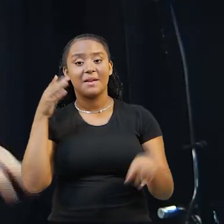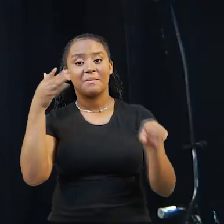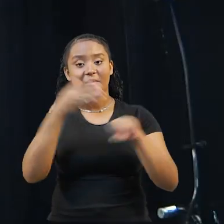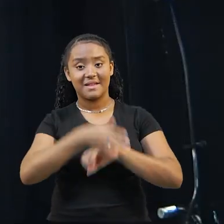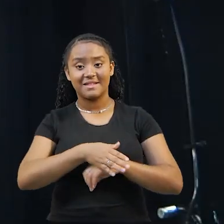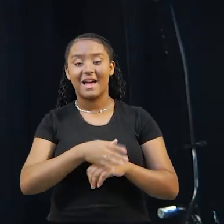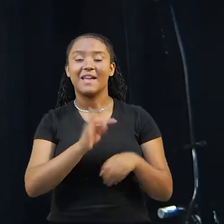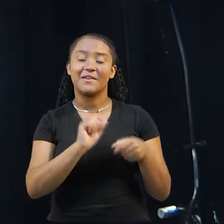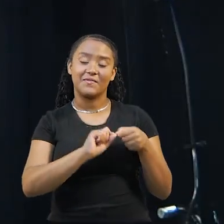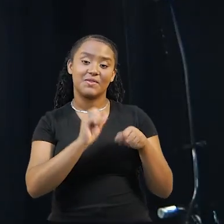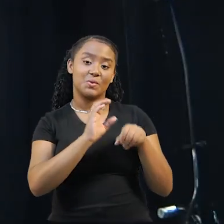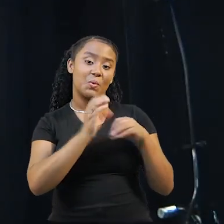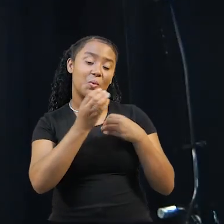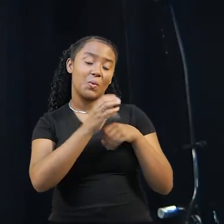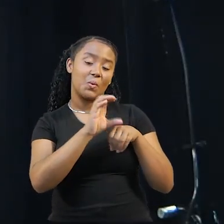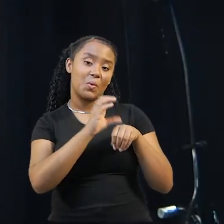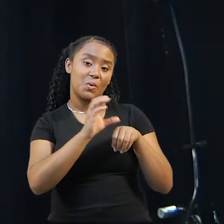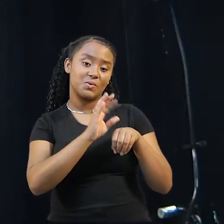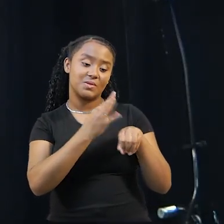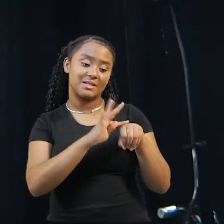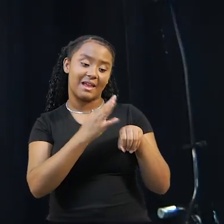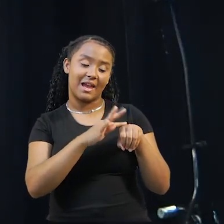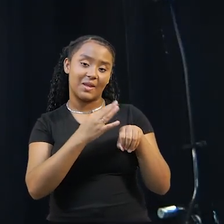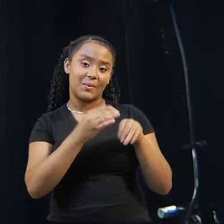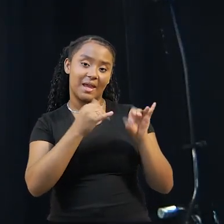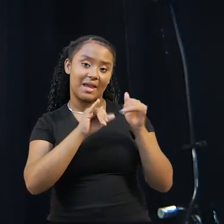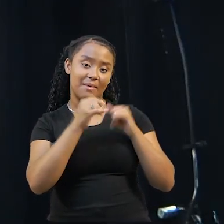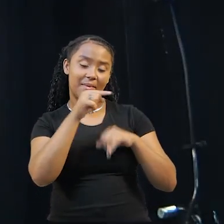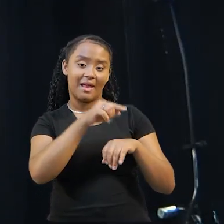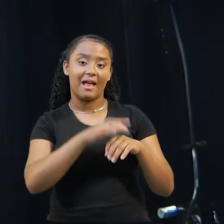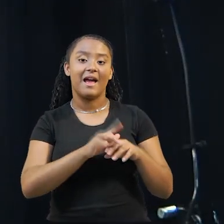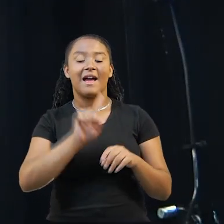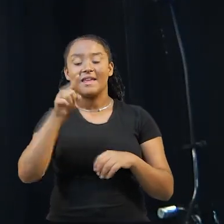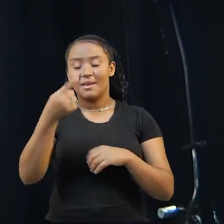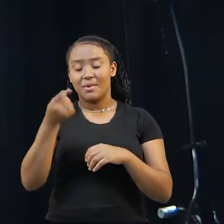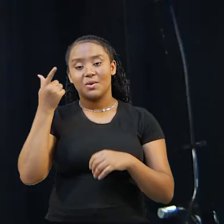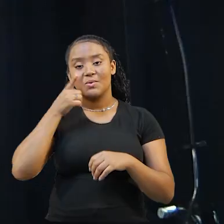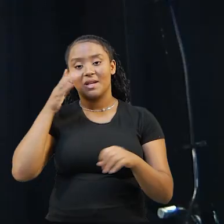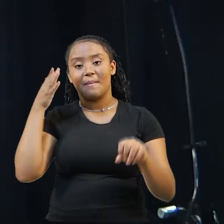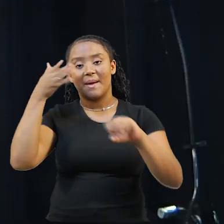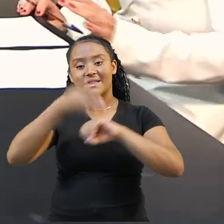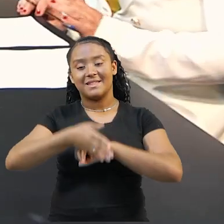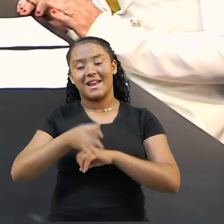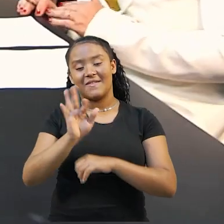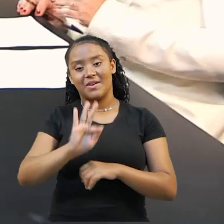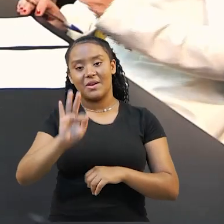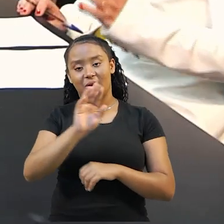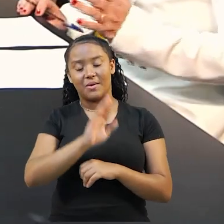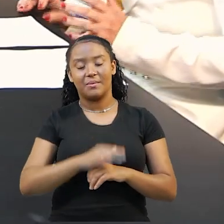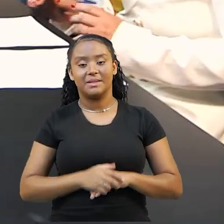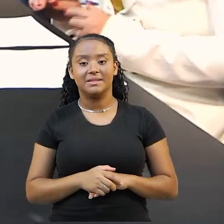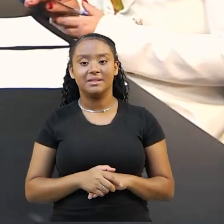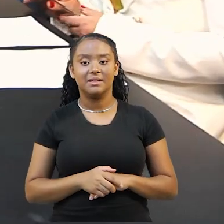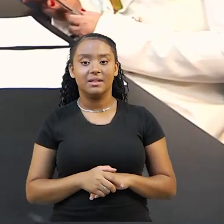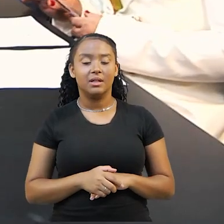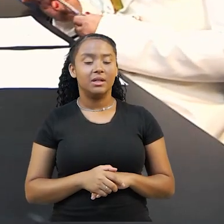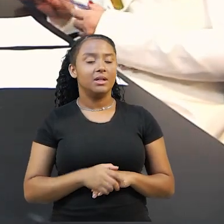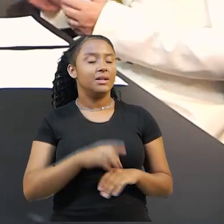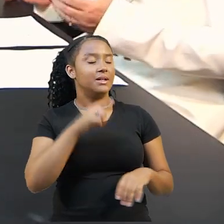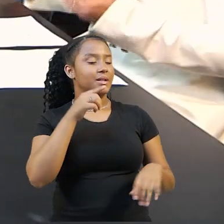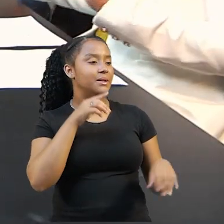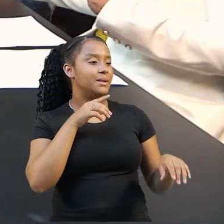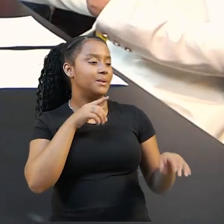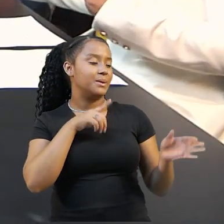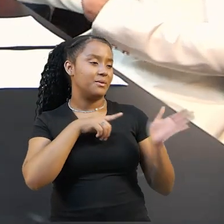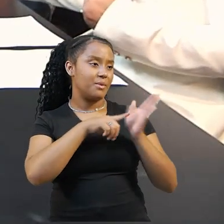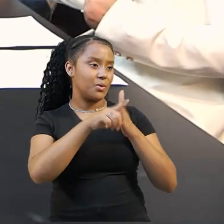em seguida, já consegui passar no vestibular também, porque realmente a formação lá era muito boa. Essa formação sua em química, você acredita que ela